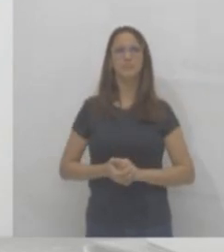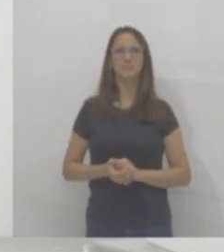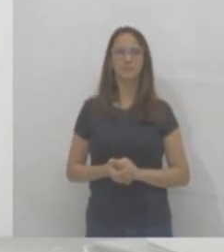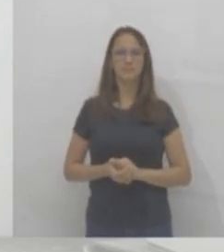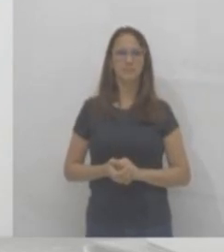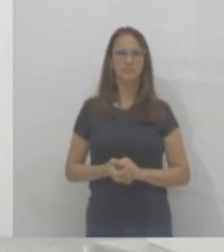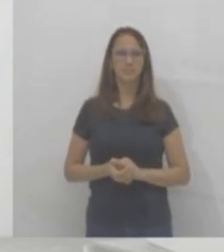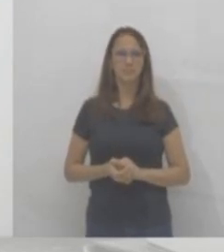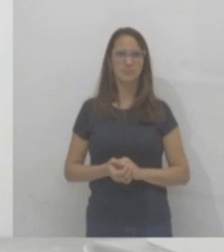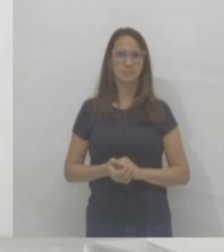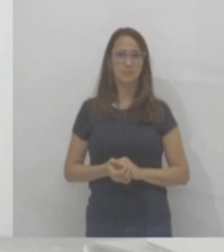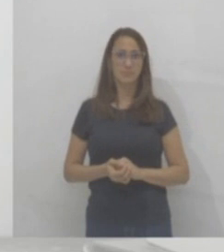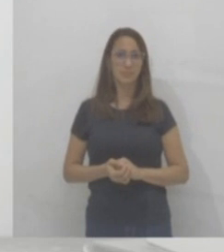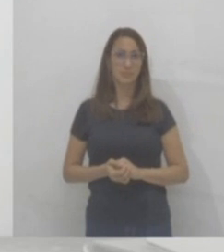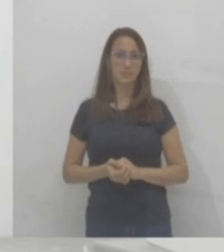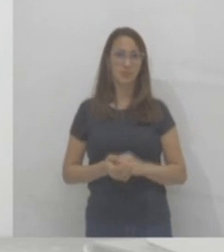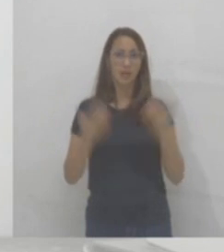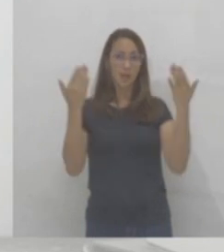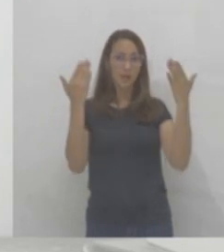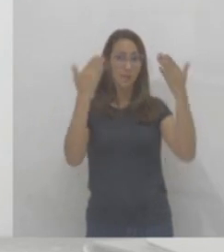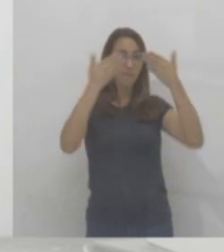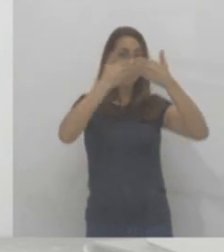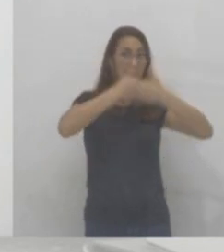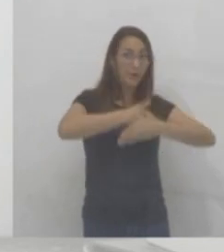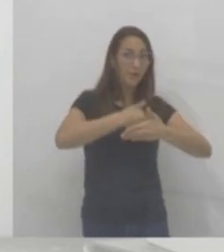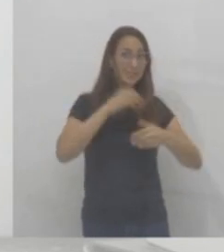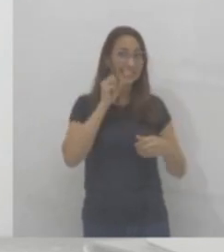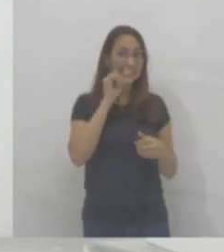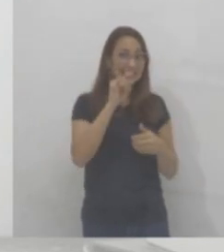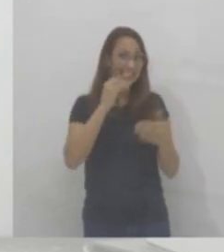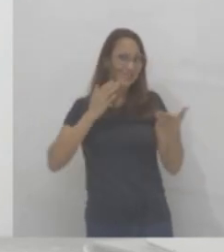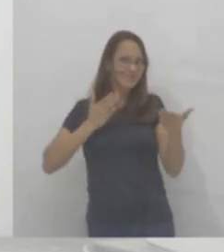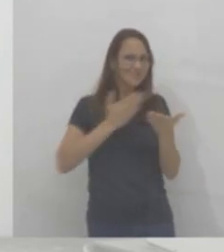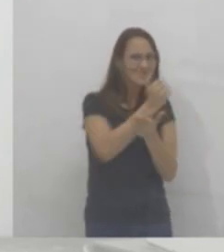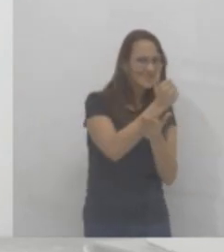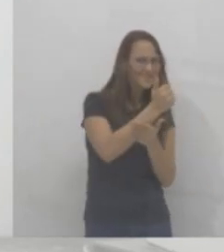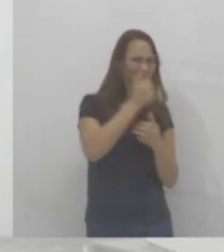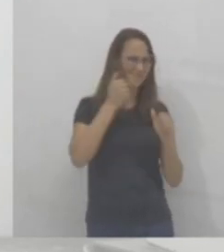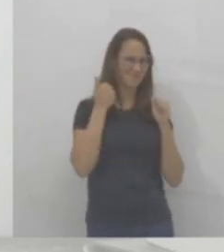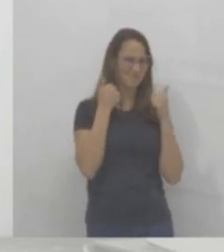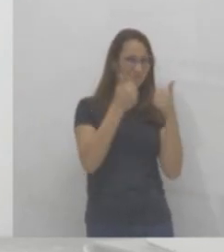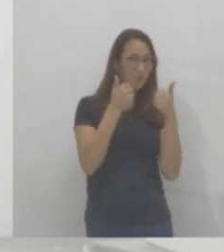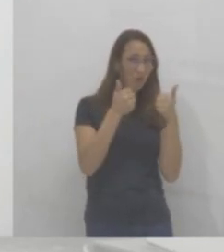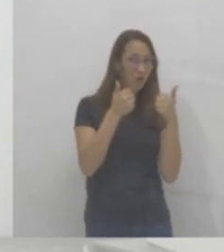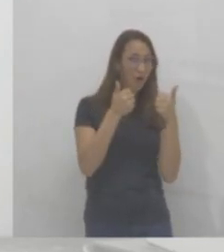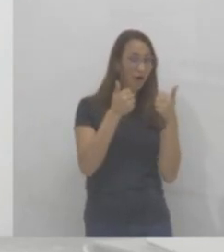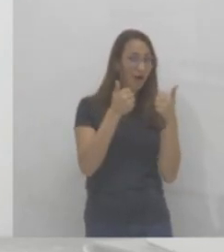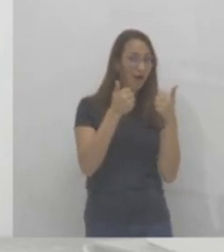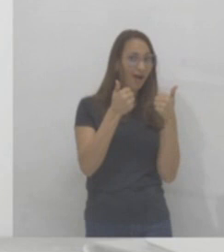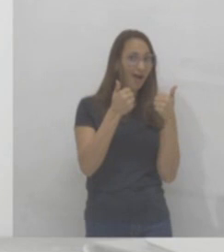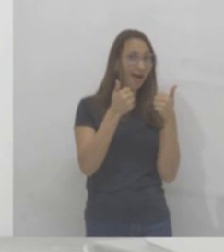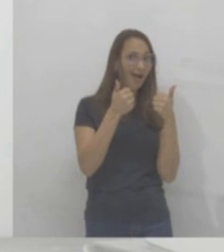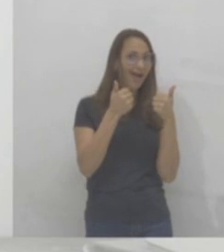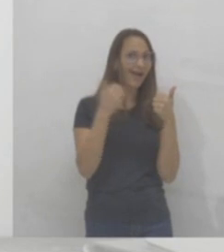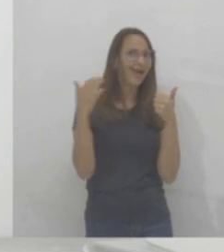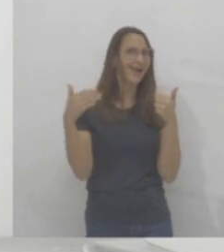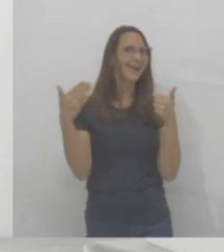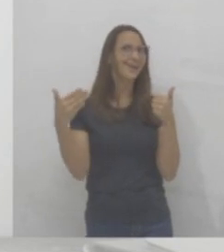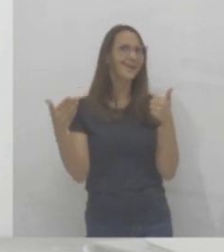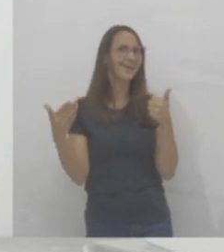se eu passar em todas as minhas provas e todos os meus exames de forma brilhante ali, tirando boas notas, eu posso esperar alguma coisa boa,